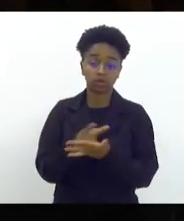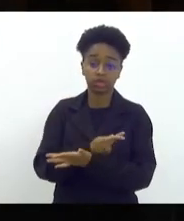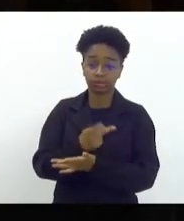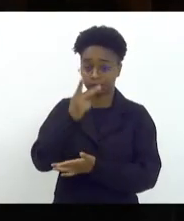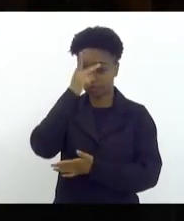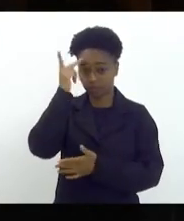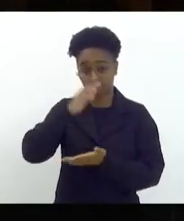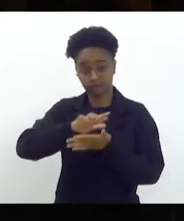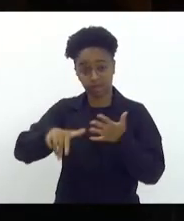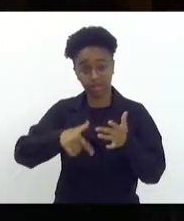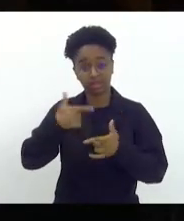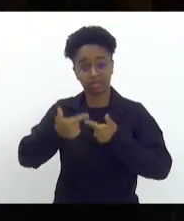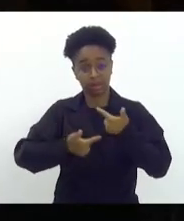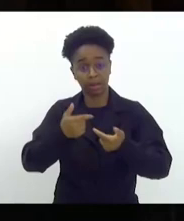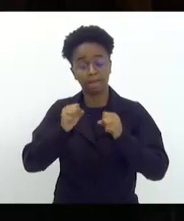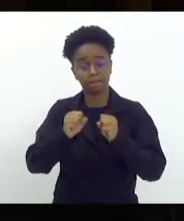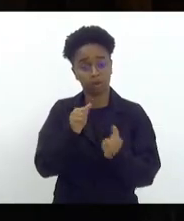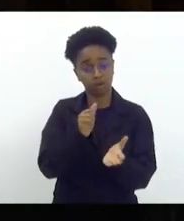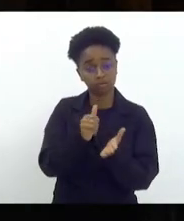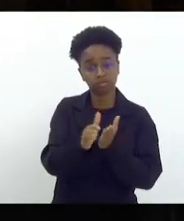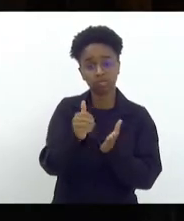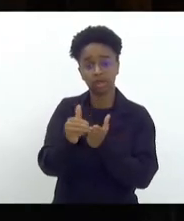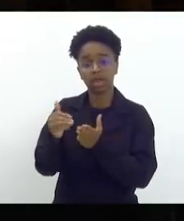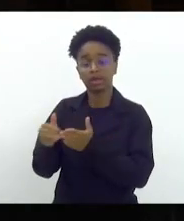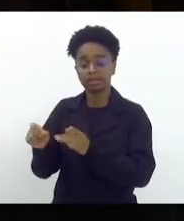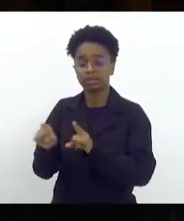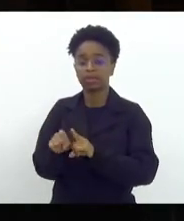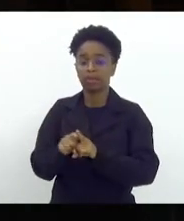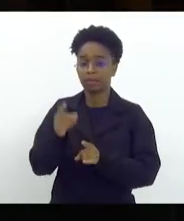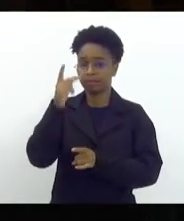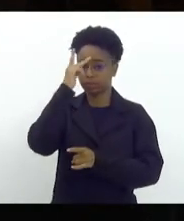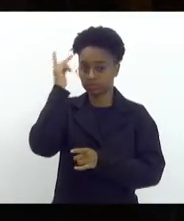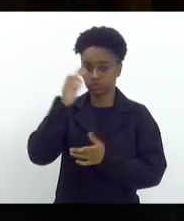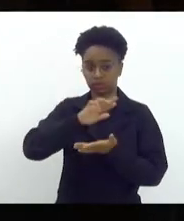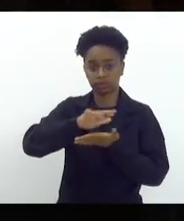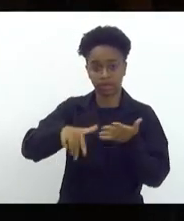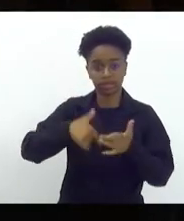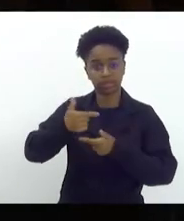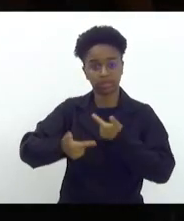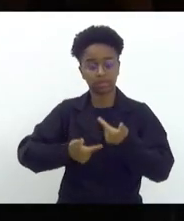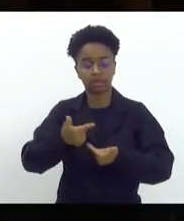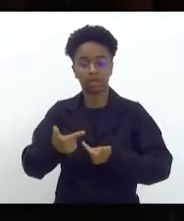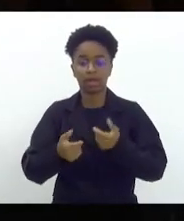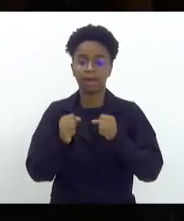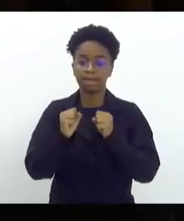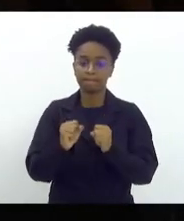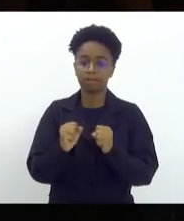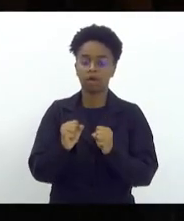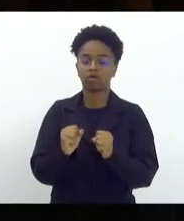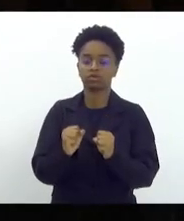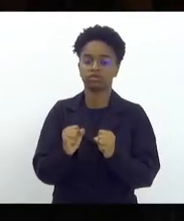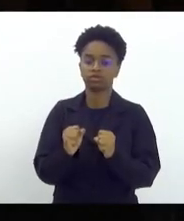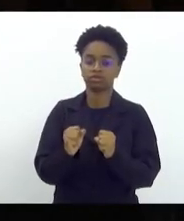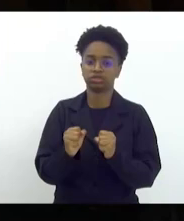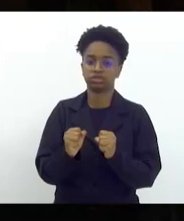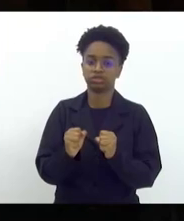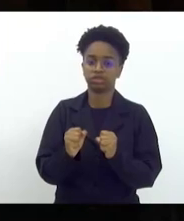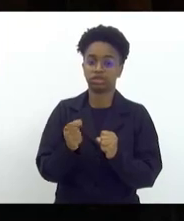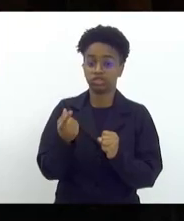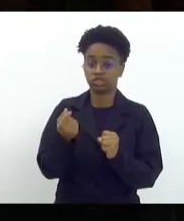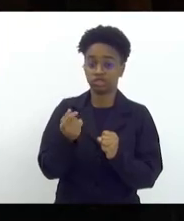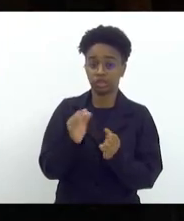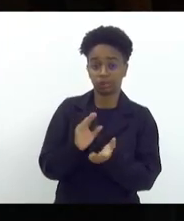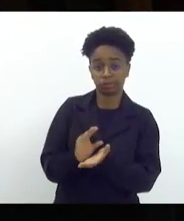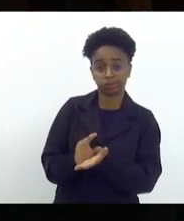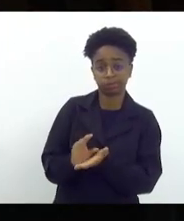e trabalhadores a serem demitidos o que pode levar muitos trabalhadores e trabalhadoras a terem uma parcela ainda maior da sua